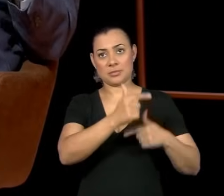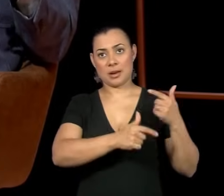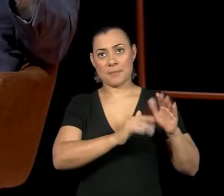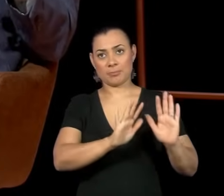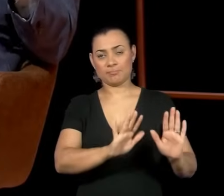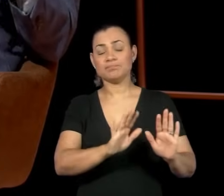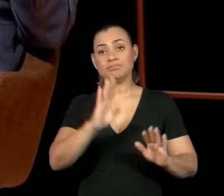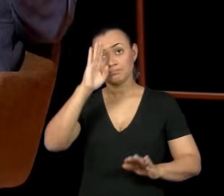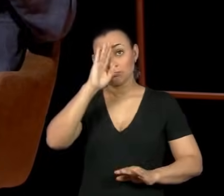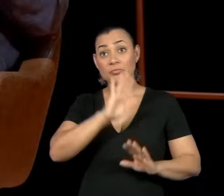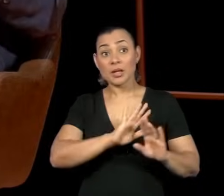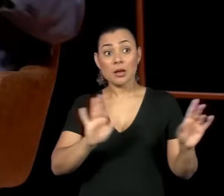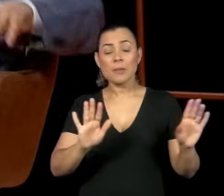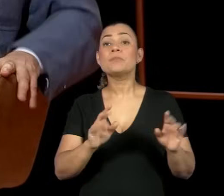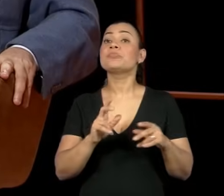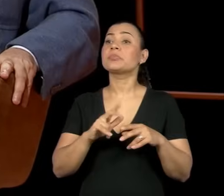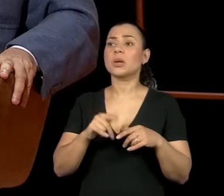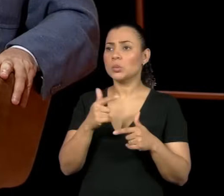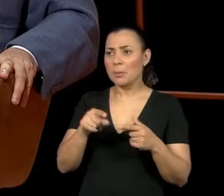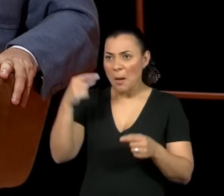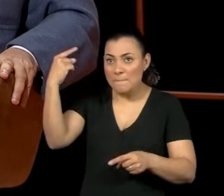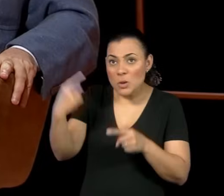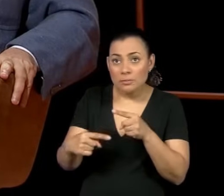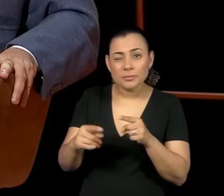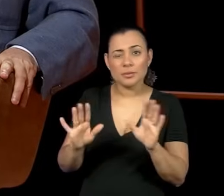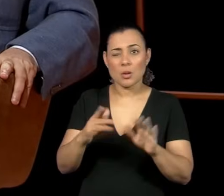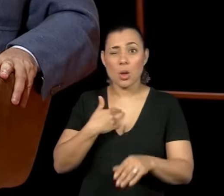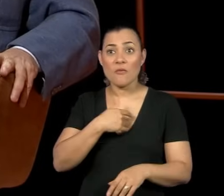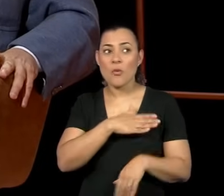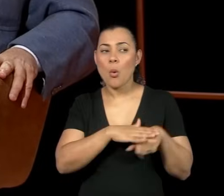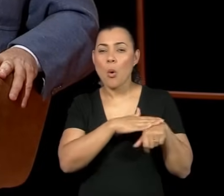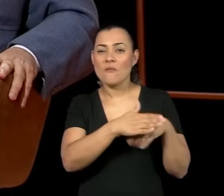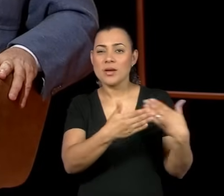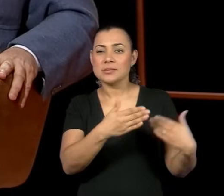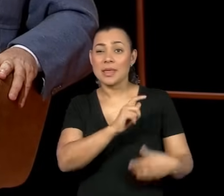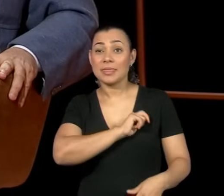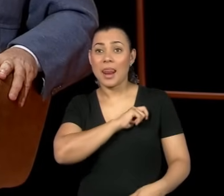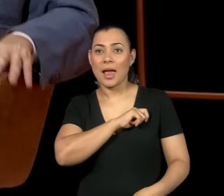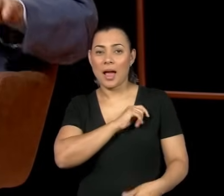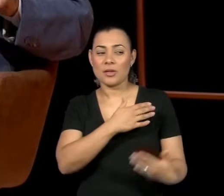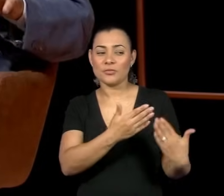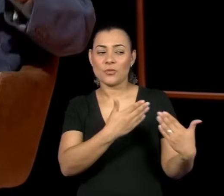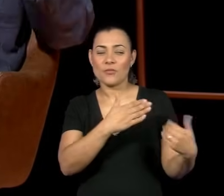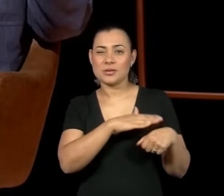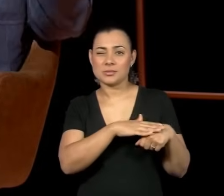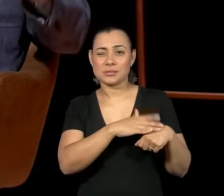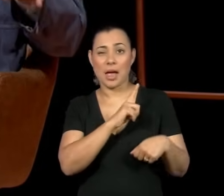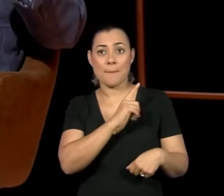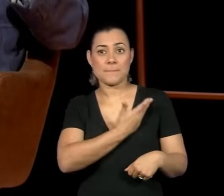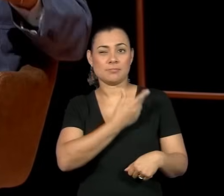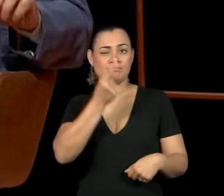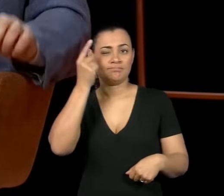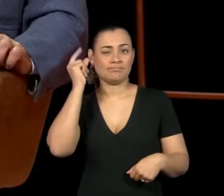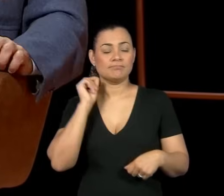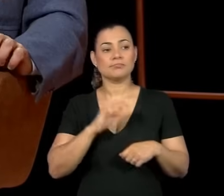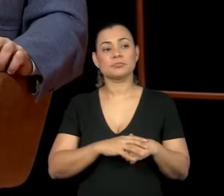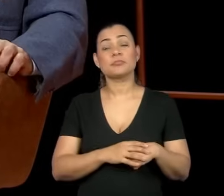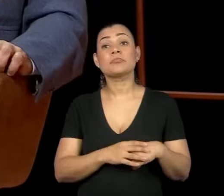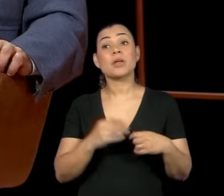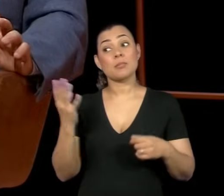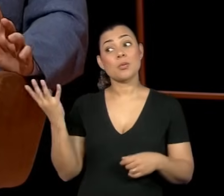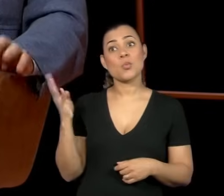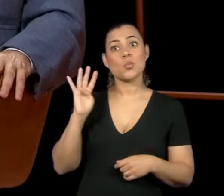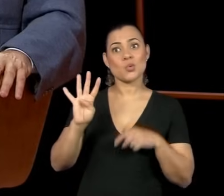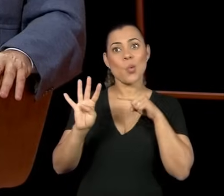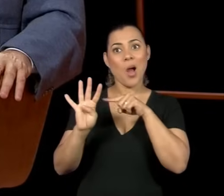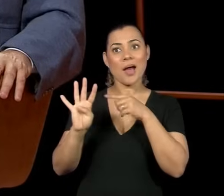é com a censura, eu vou lá falar com o delegado da Polícia Federal, né? Então, eu quero que os 4 vão cantar no show,